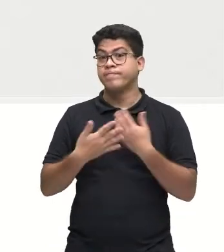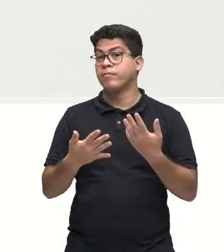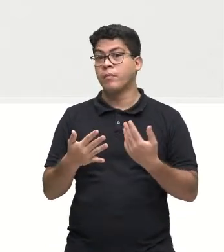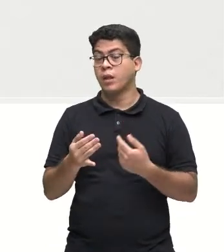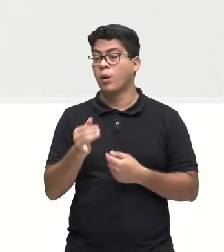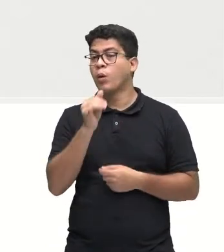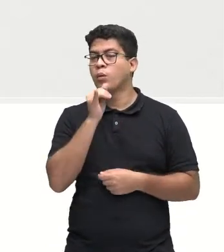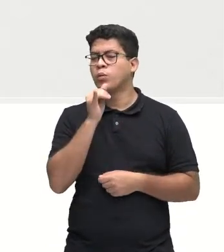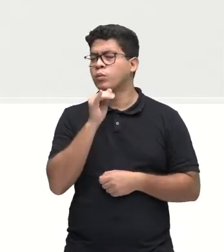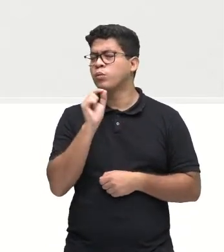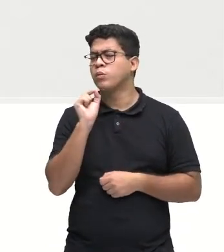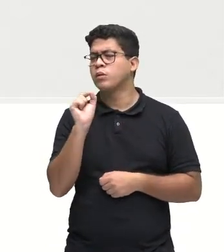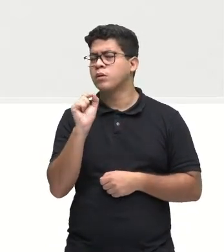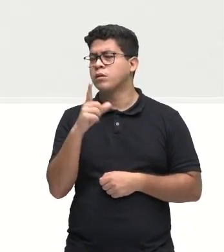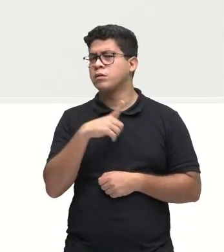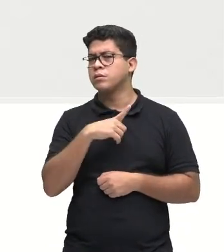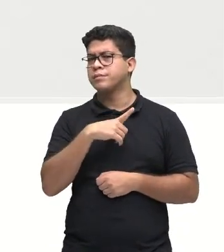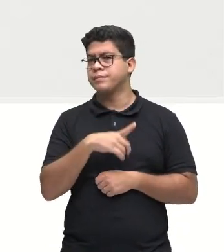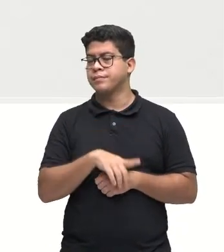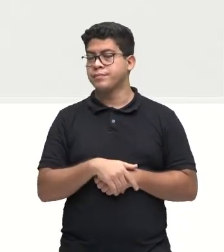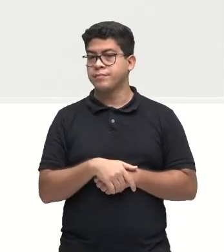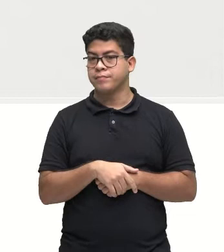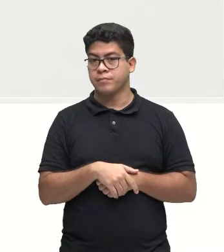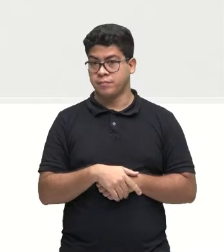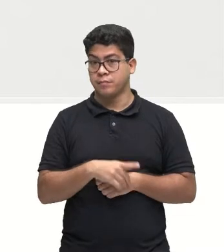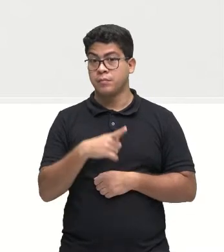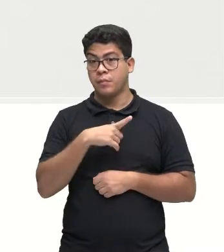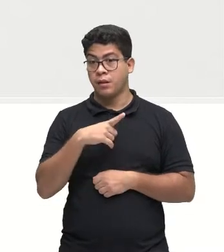tem na primeira situação? Que